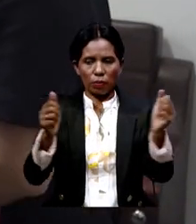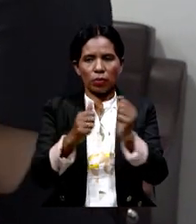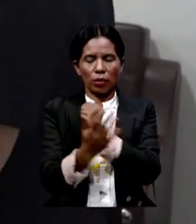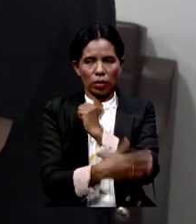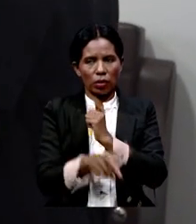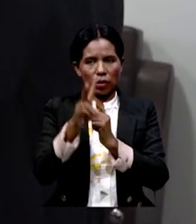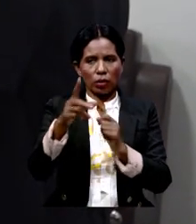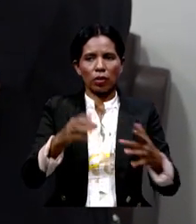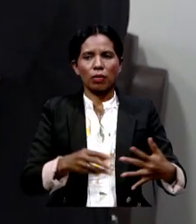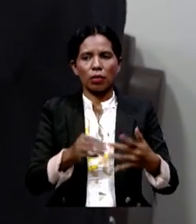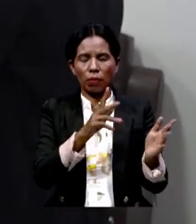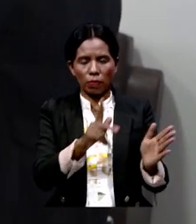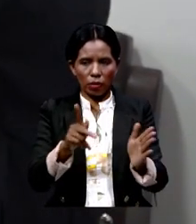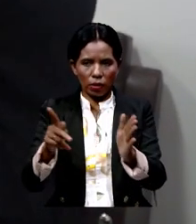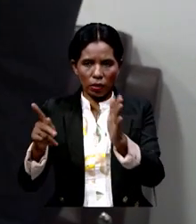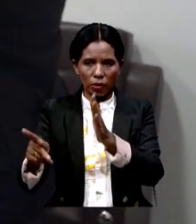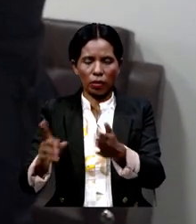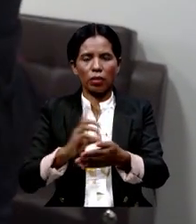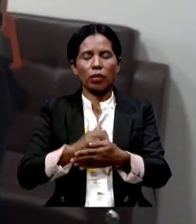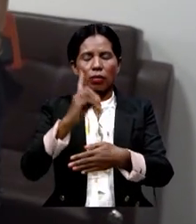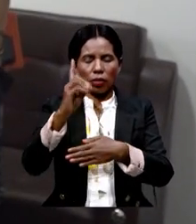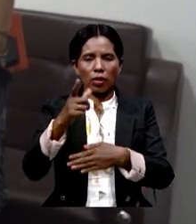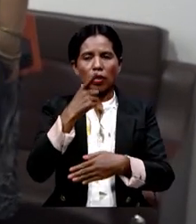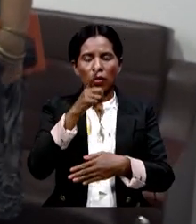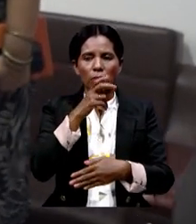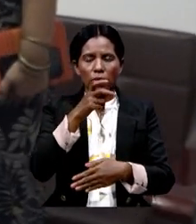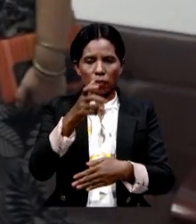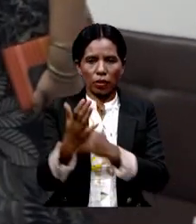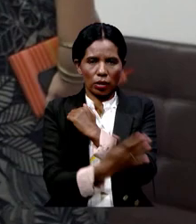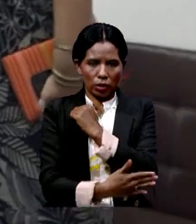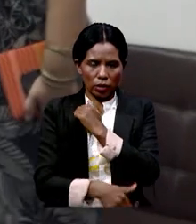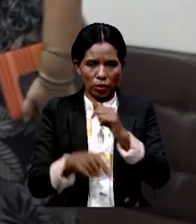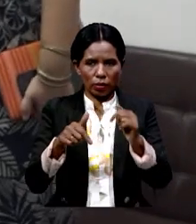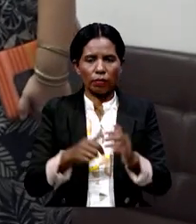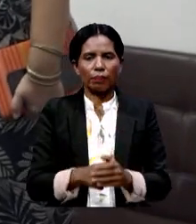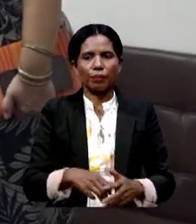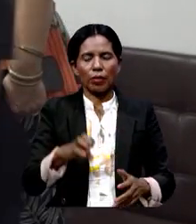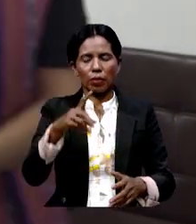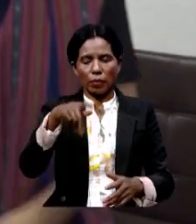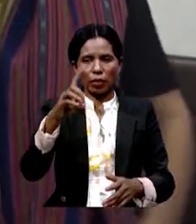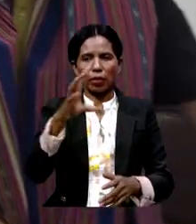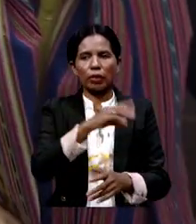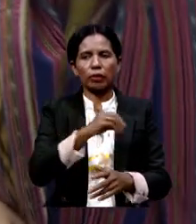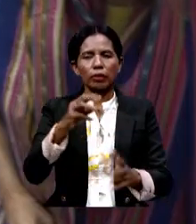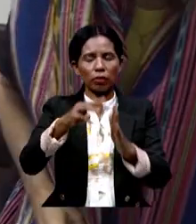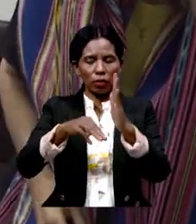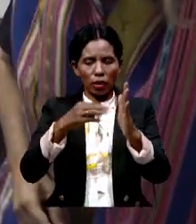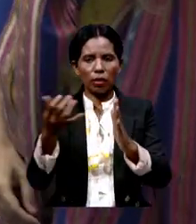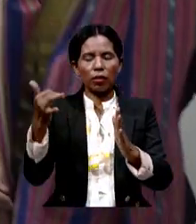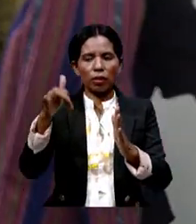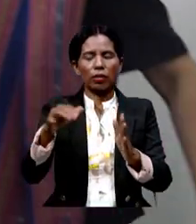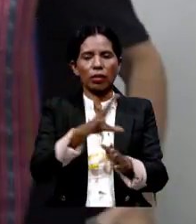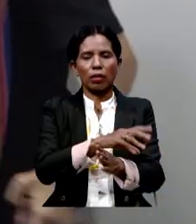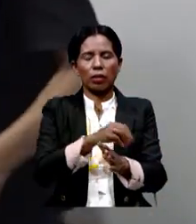Rairuanian, Liu Plano Estratégico para Desenvolvimento Lian Português e Railaran. Espírito Hateten, média convencional Sira,